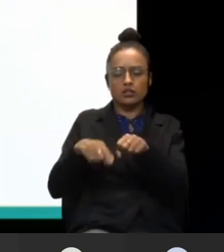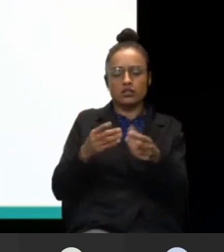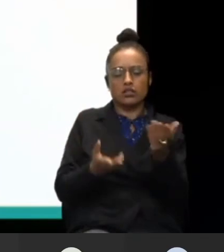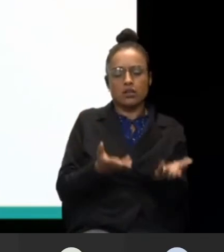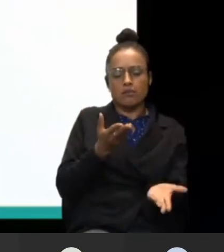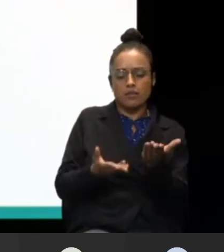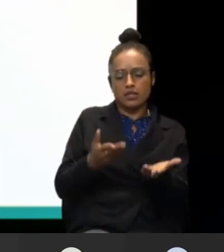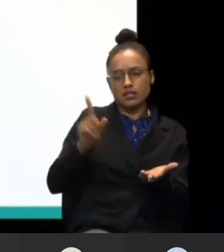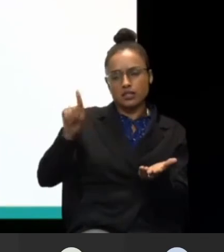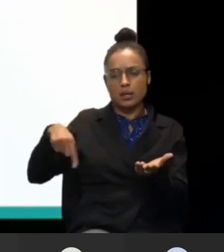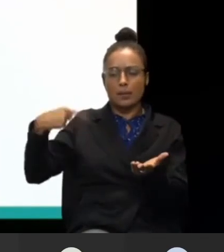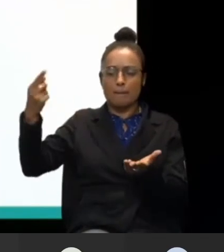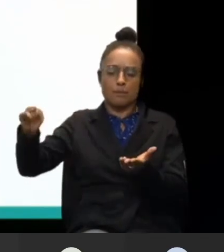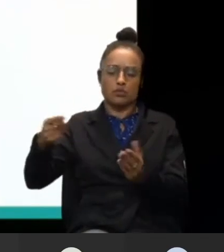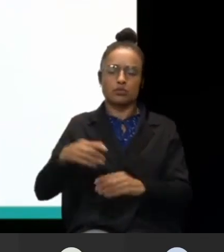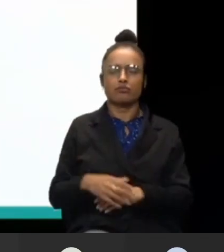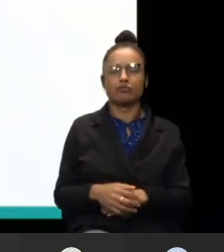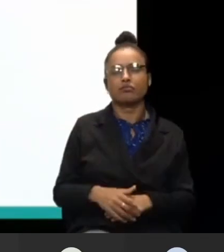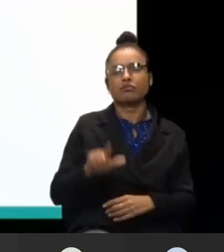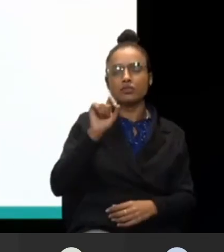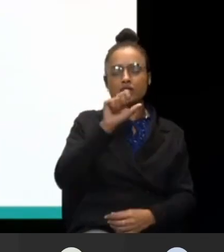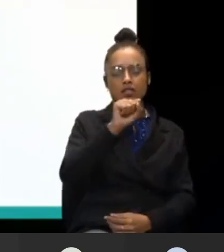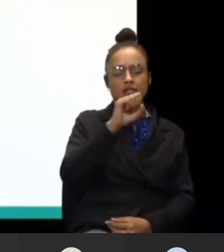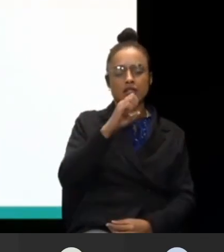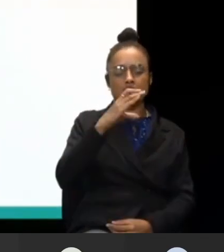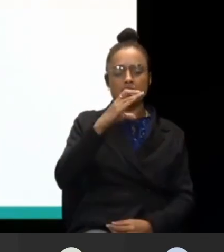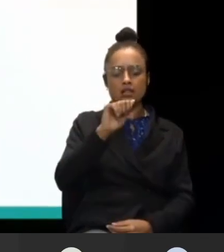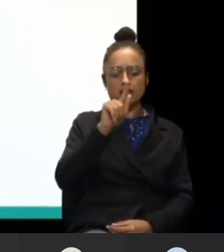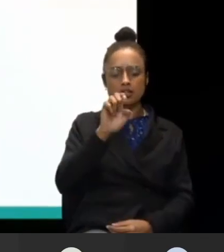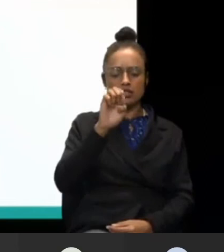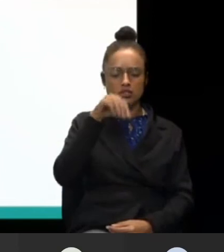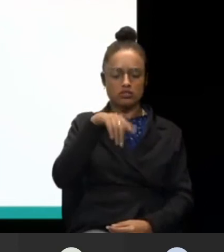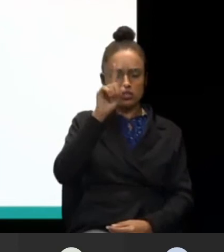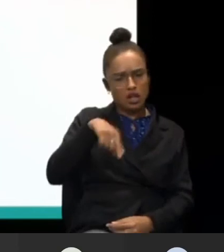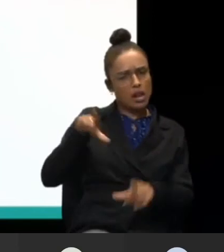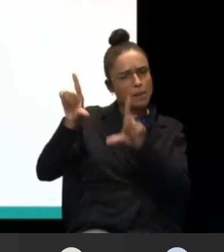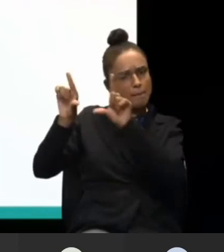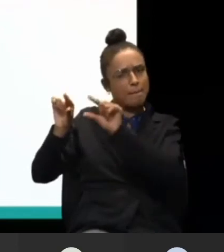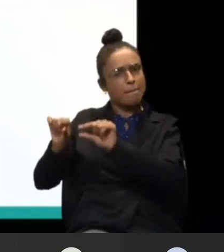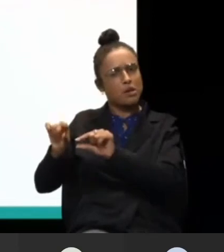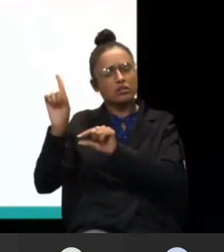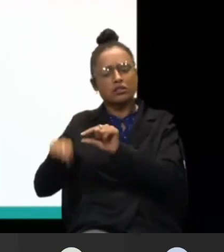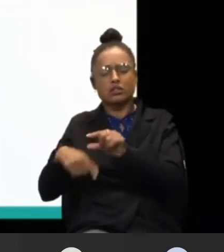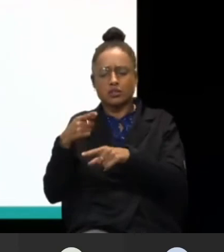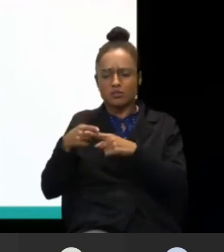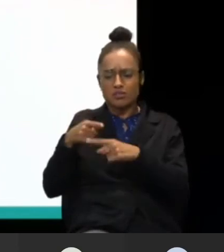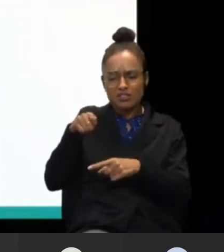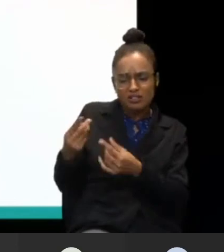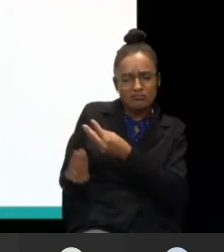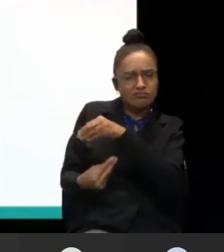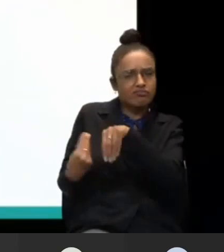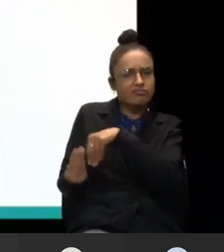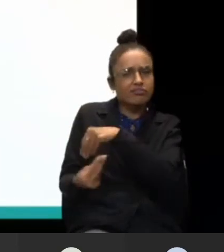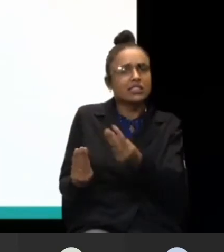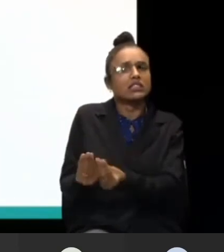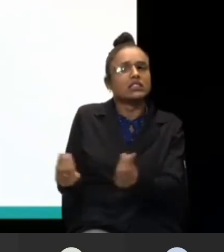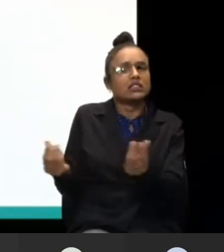do frasco antes e depois. Depois da secagem, o peso ficou menor. Por quê? Porque houve extração de compostos